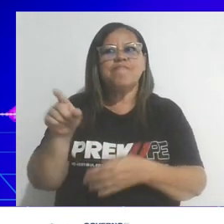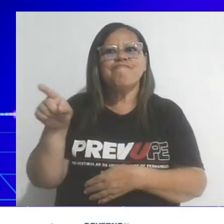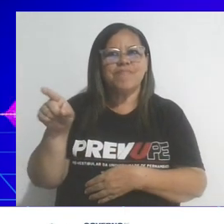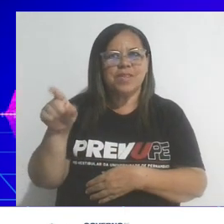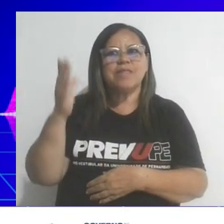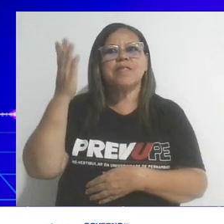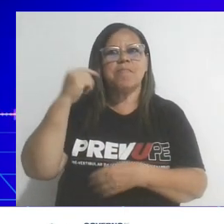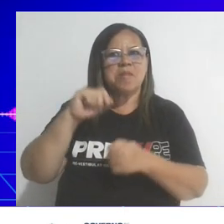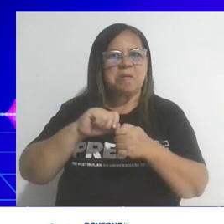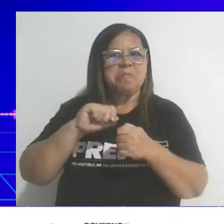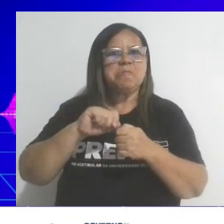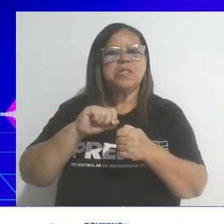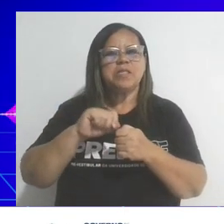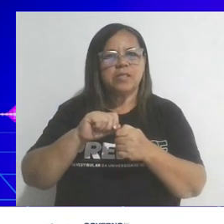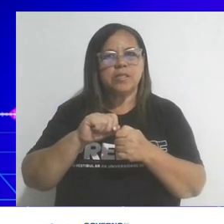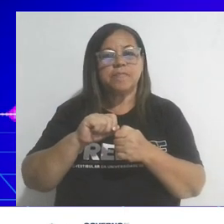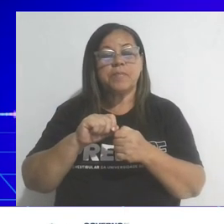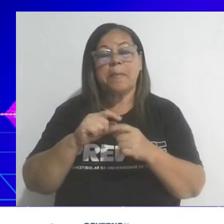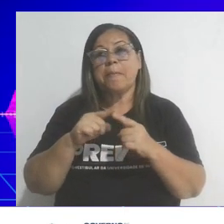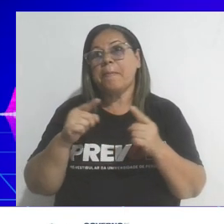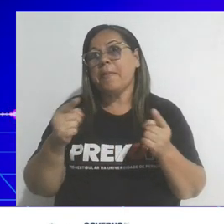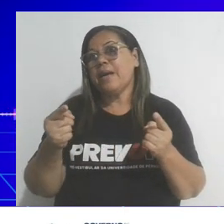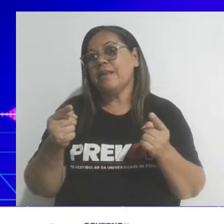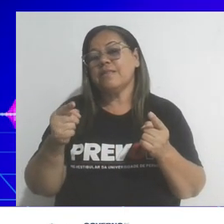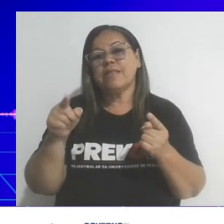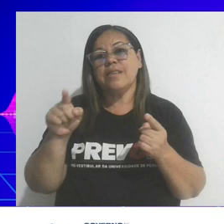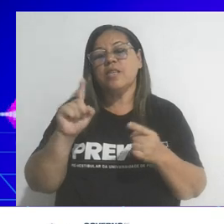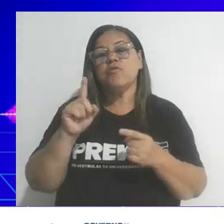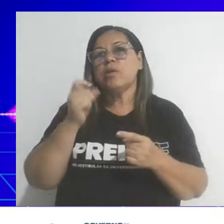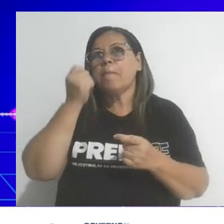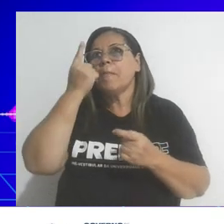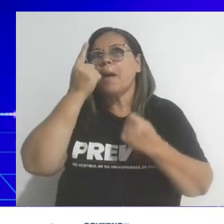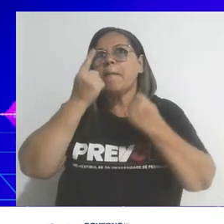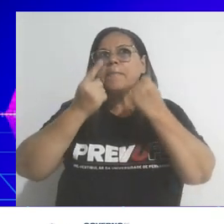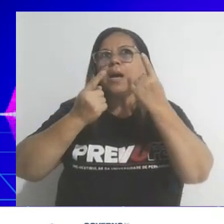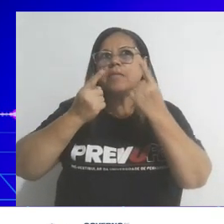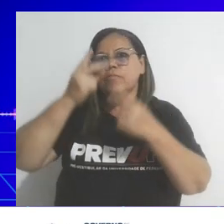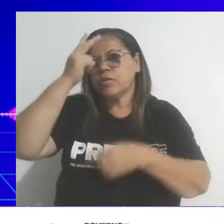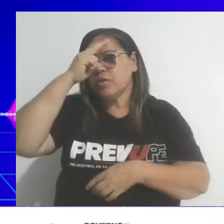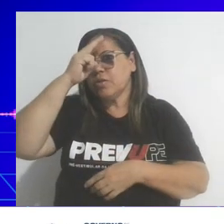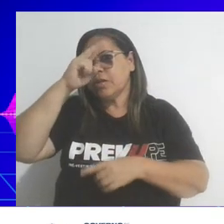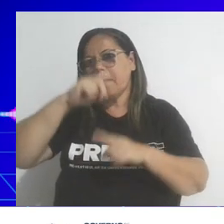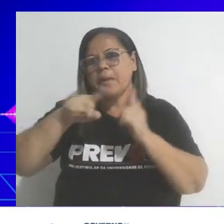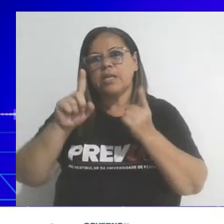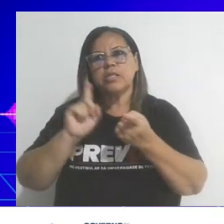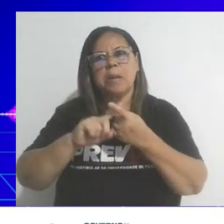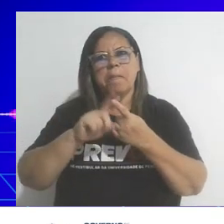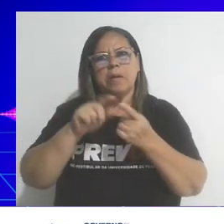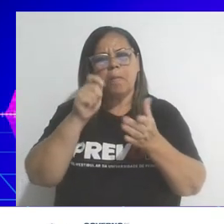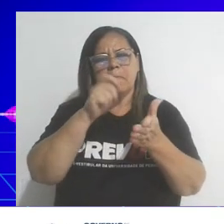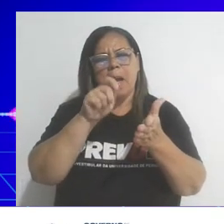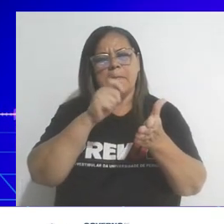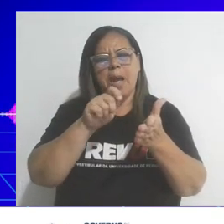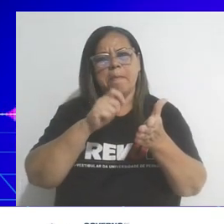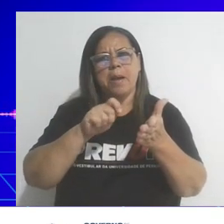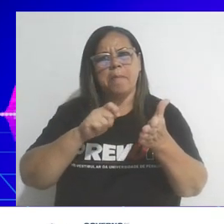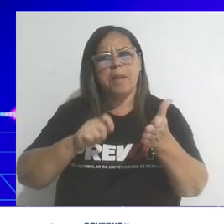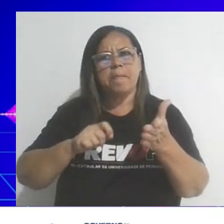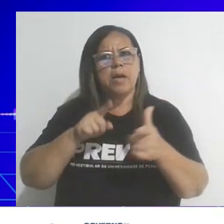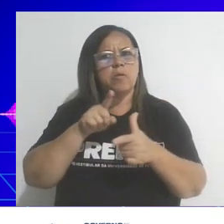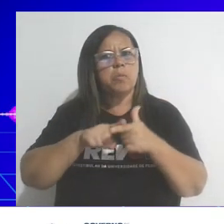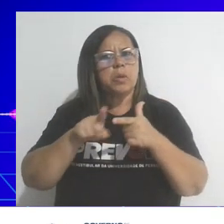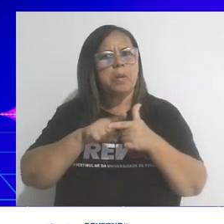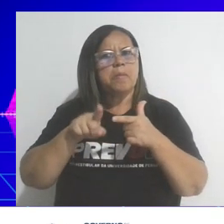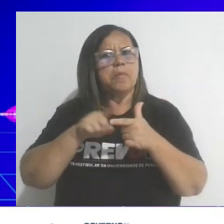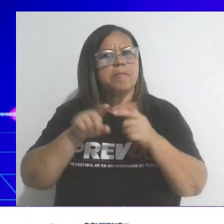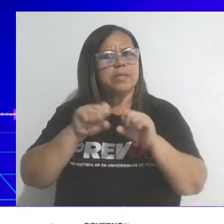era mestre nisso o lance é que ele não só criava as histórias mas também jogava no papel os problemas e dilemas